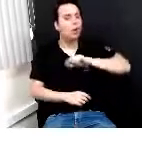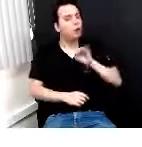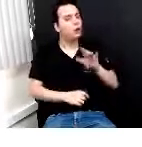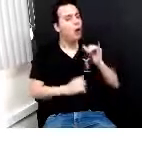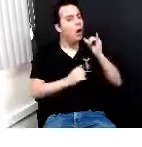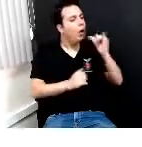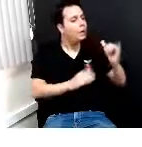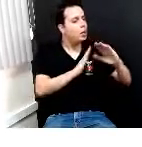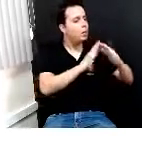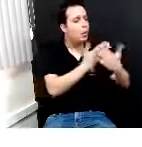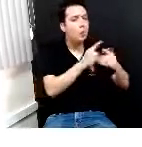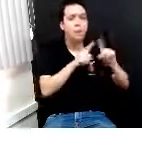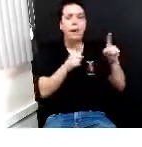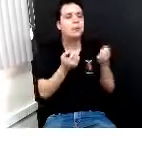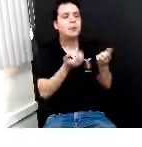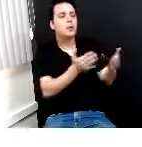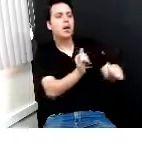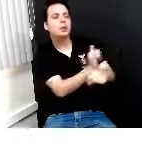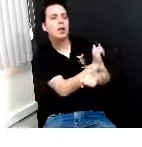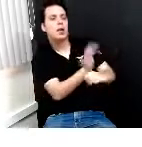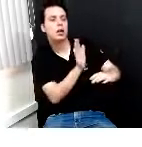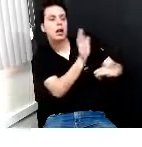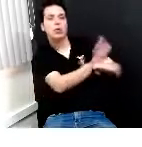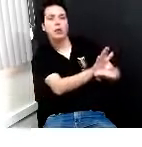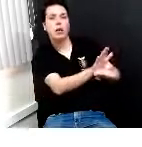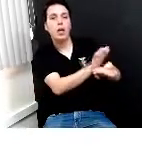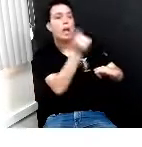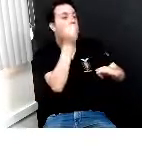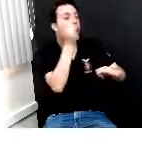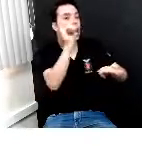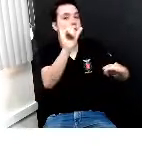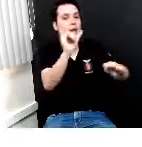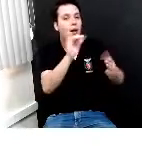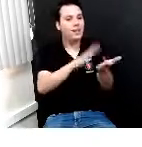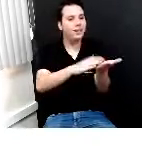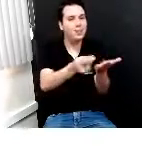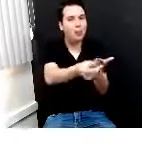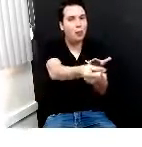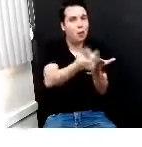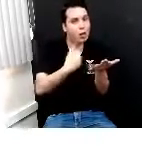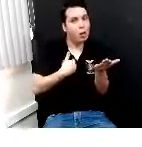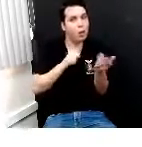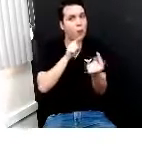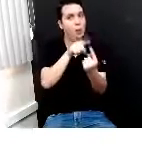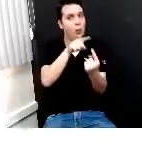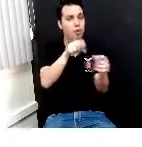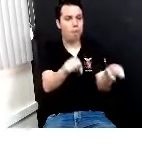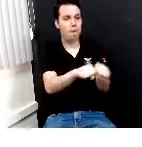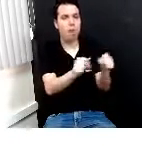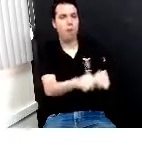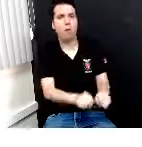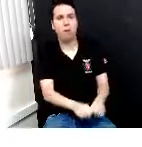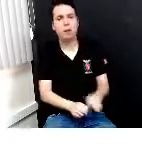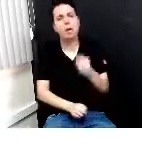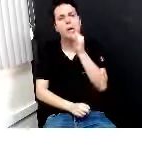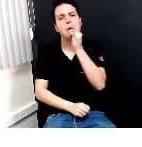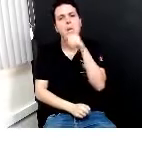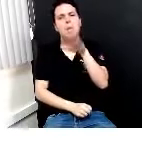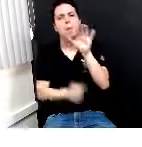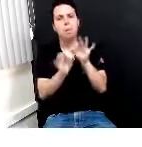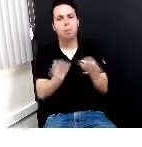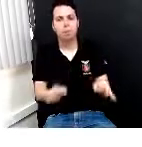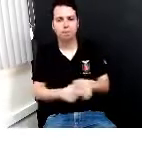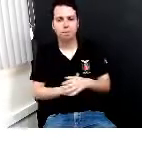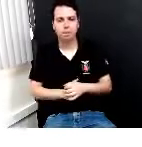a estratégia para desconstruir aquilo que é de senso comum. O caso mais simples, por exemplo,